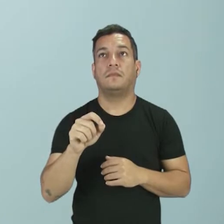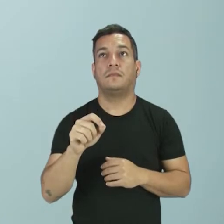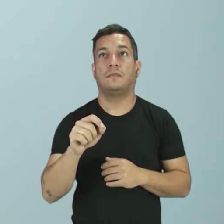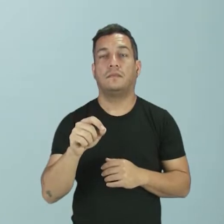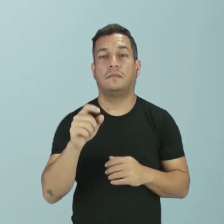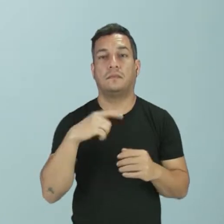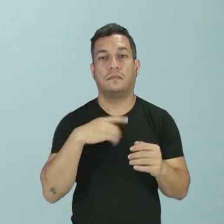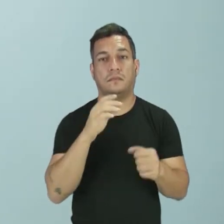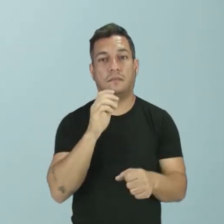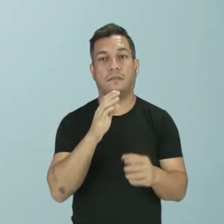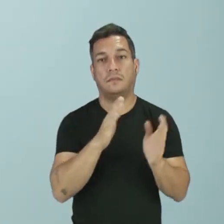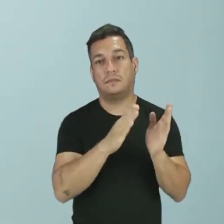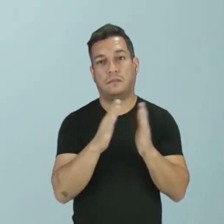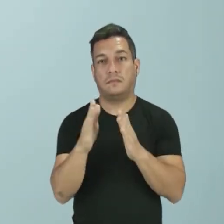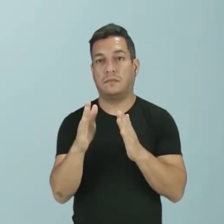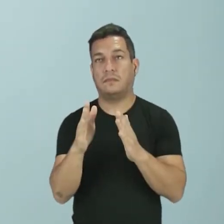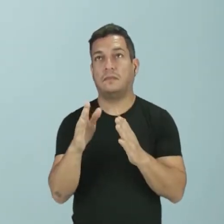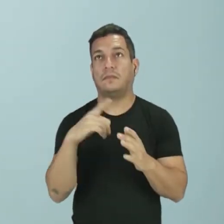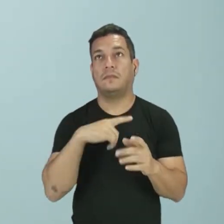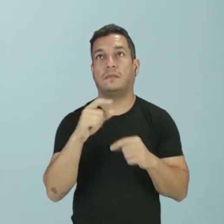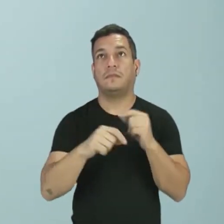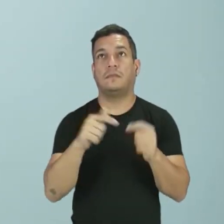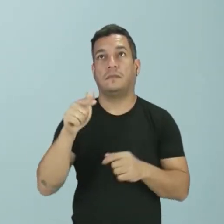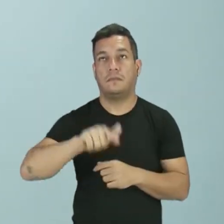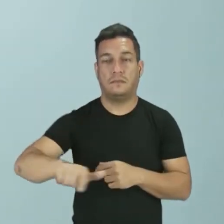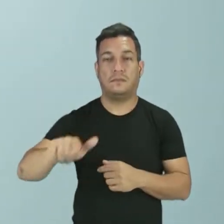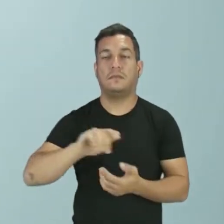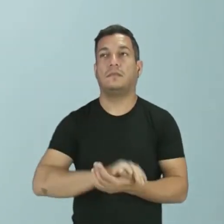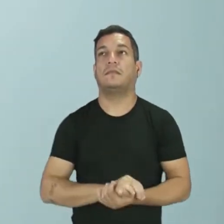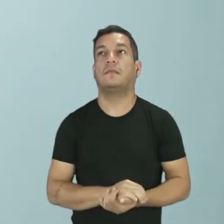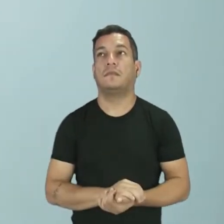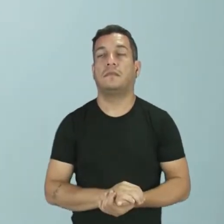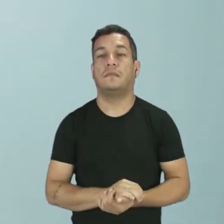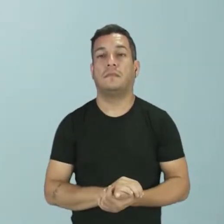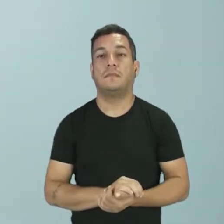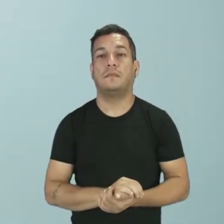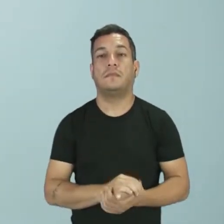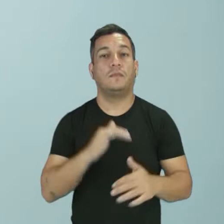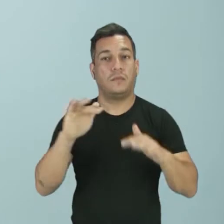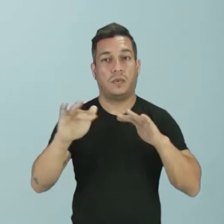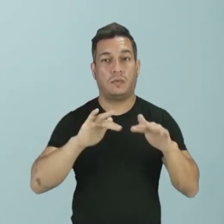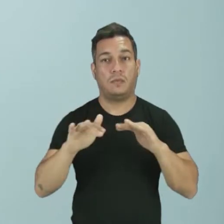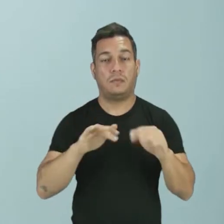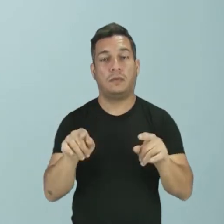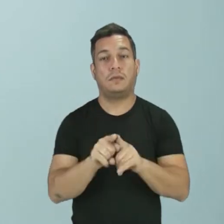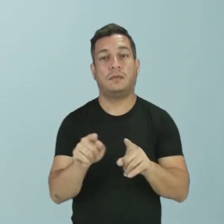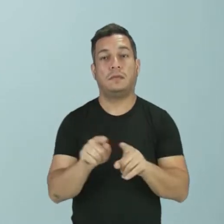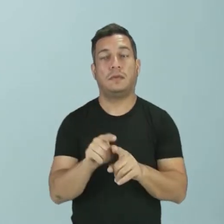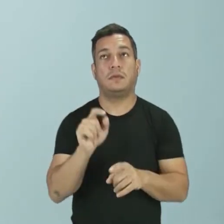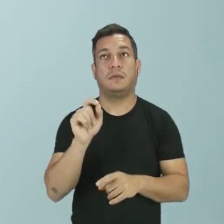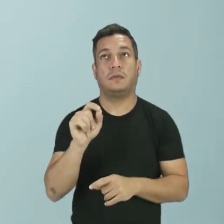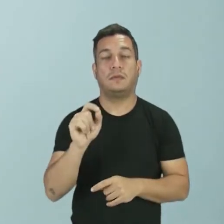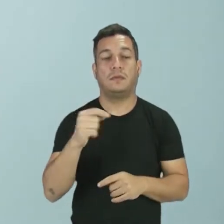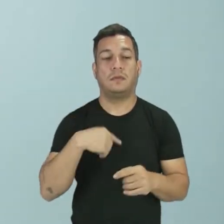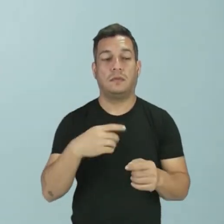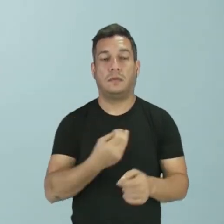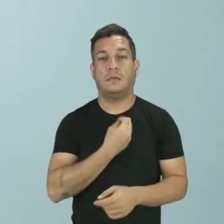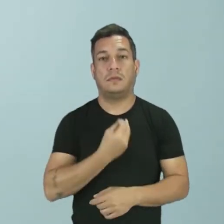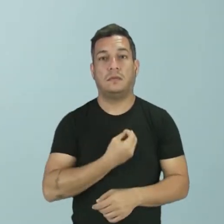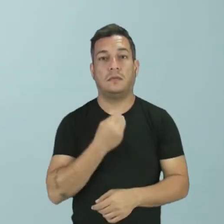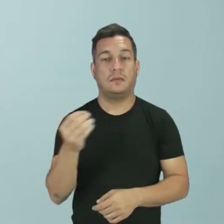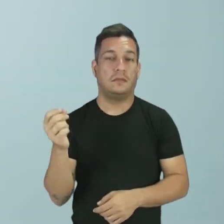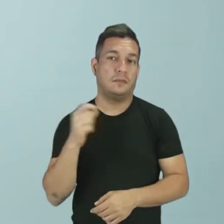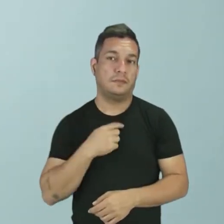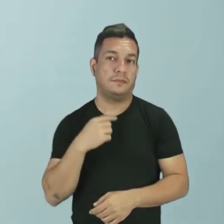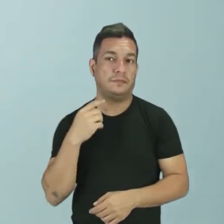de um intervalo de tempo específico, eles tendem a se repetir. E esses movimentos repetitivos, eles estão muito presentes no nosso